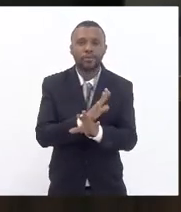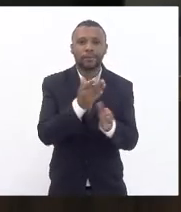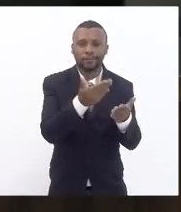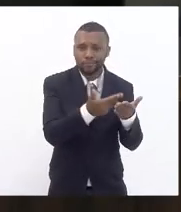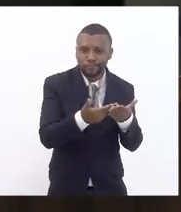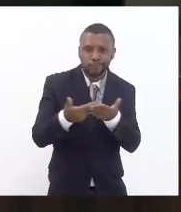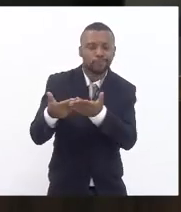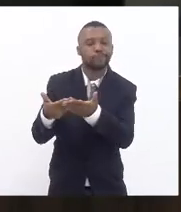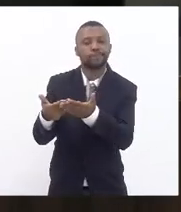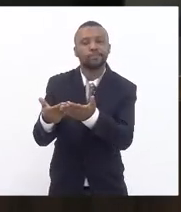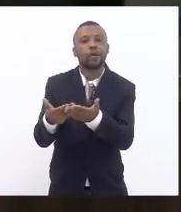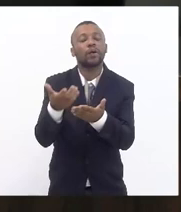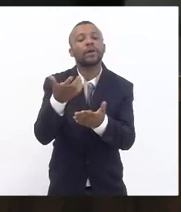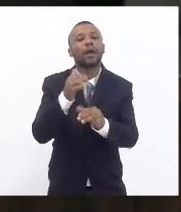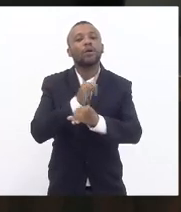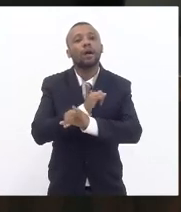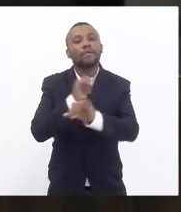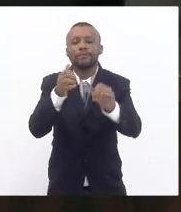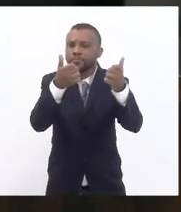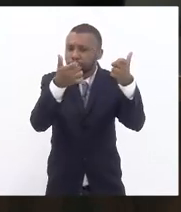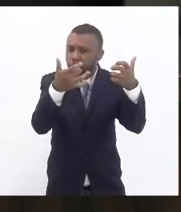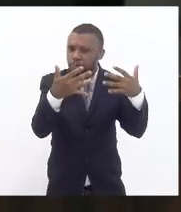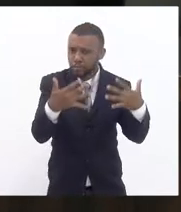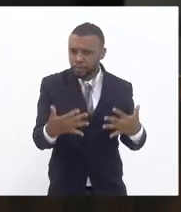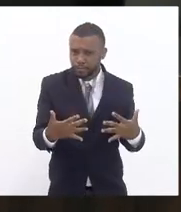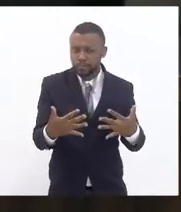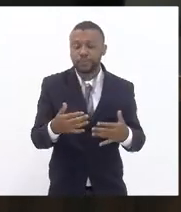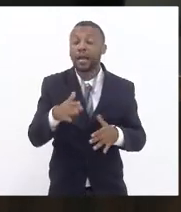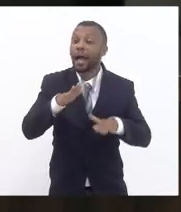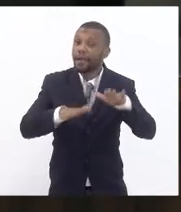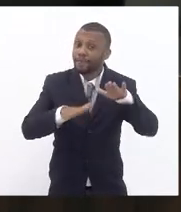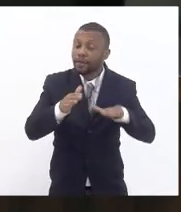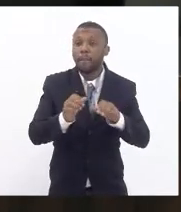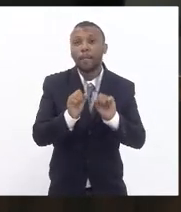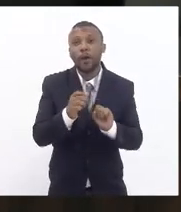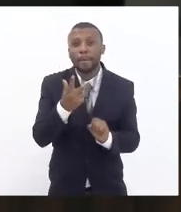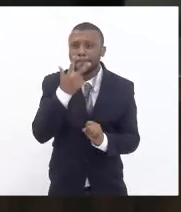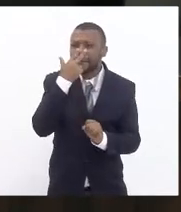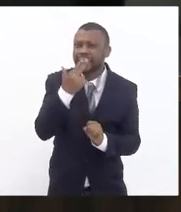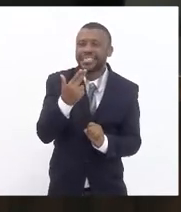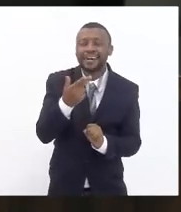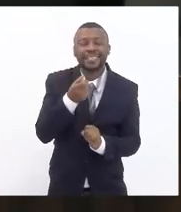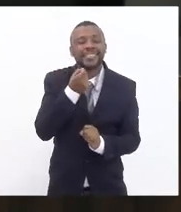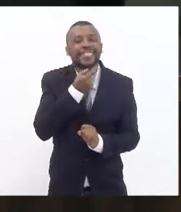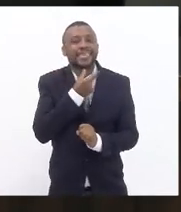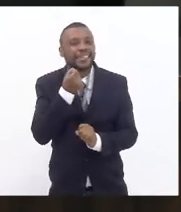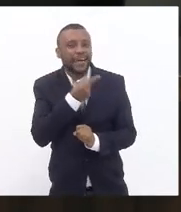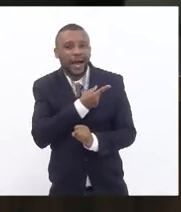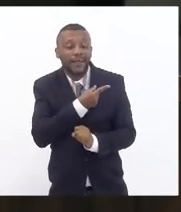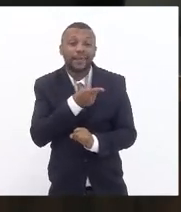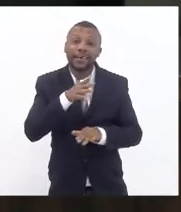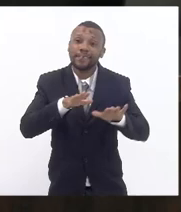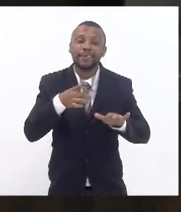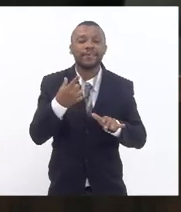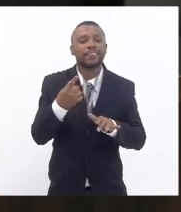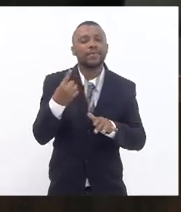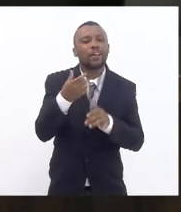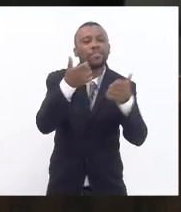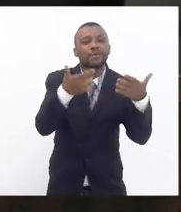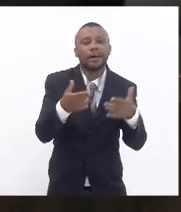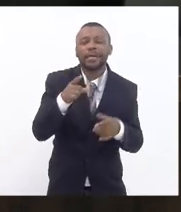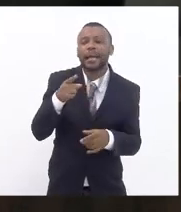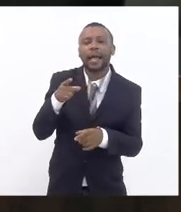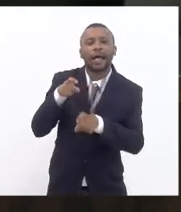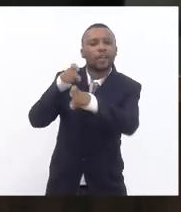segundo. Quero só fazer aqui uma justificativa, deputado Márcio Pacheco, que às vezes pode parecer engraçado que a gente que é do interior faz uma proposição